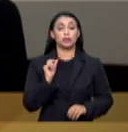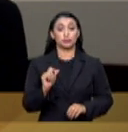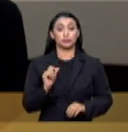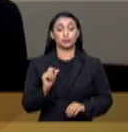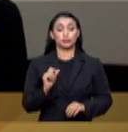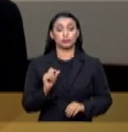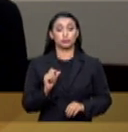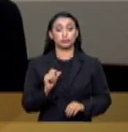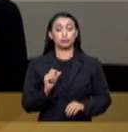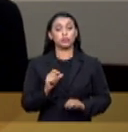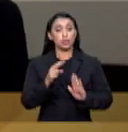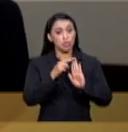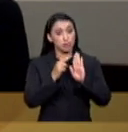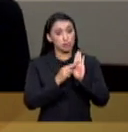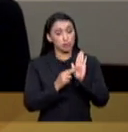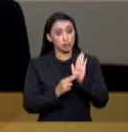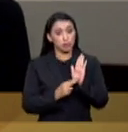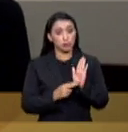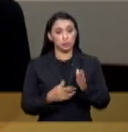malsinadas instruções normativas.